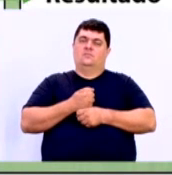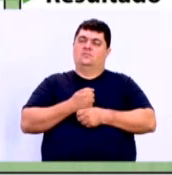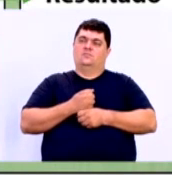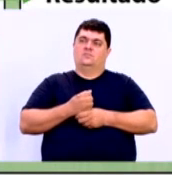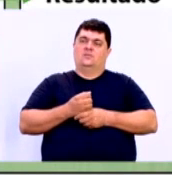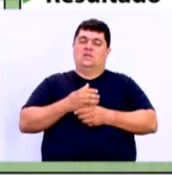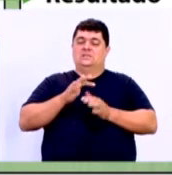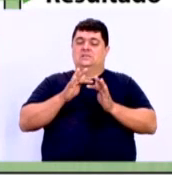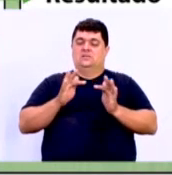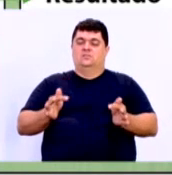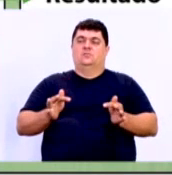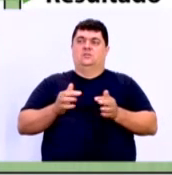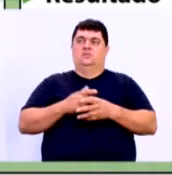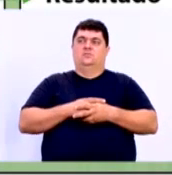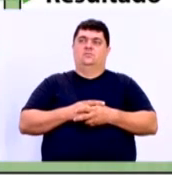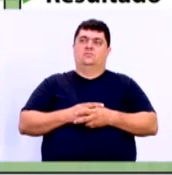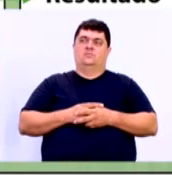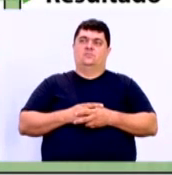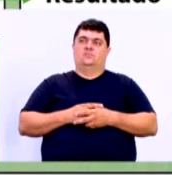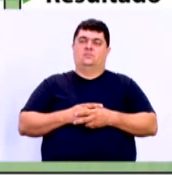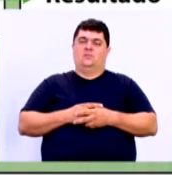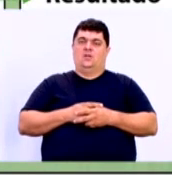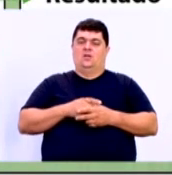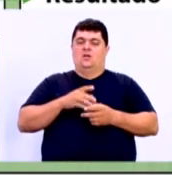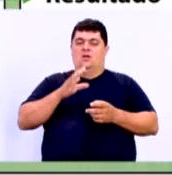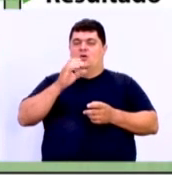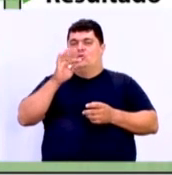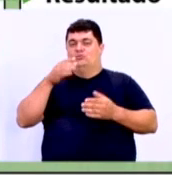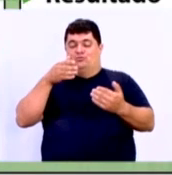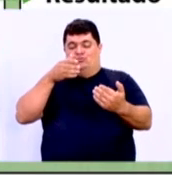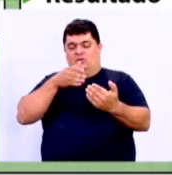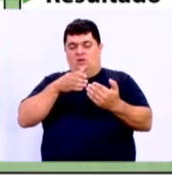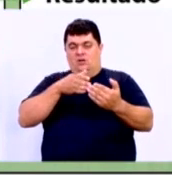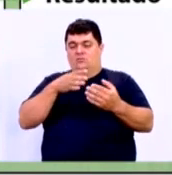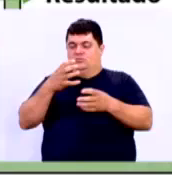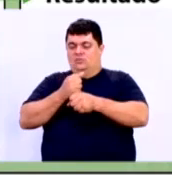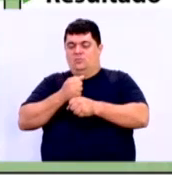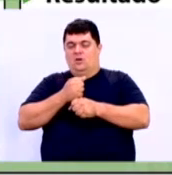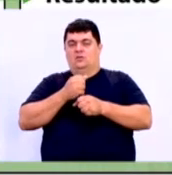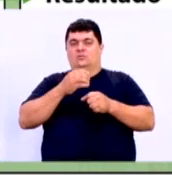assim. Os custos diretos são somados